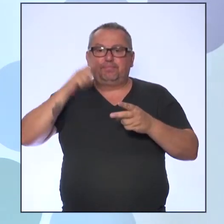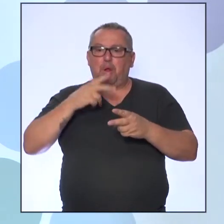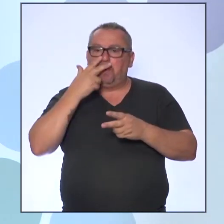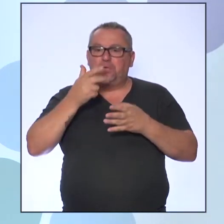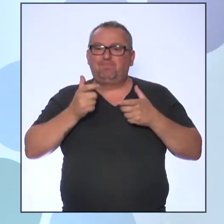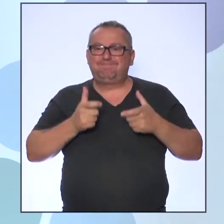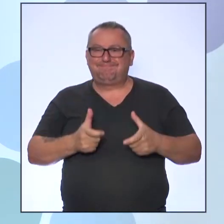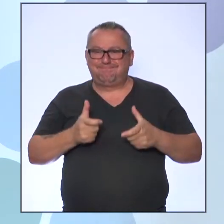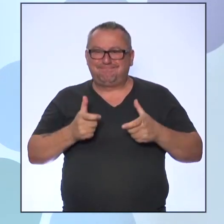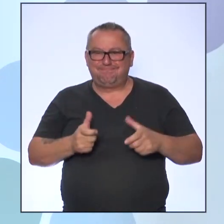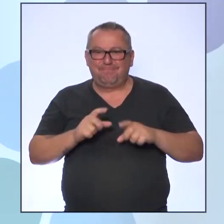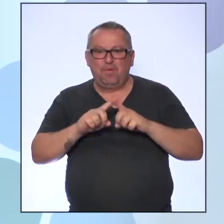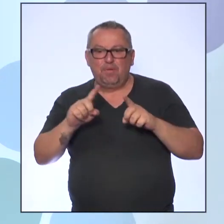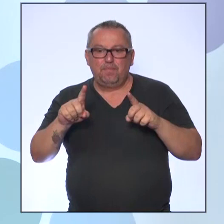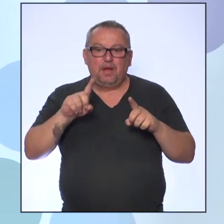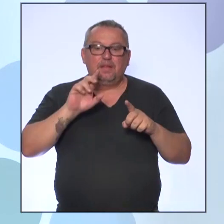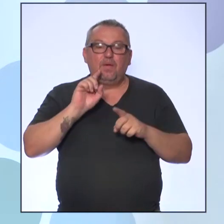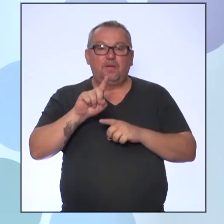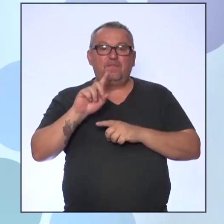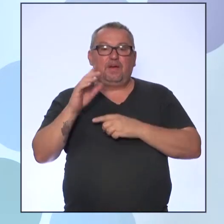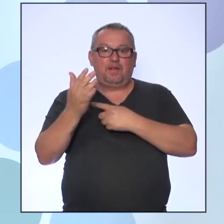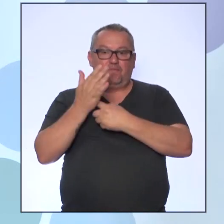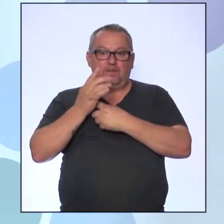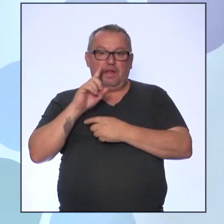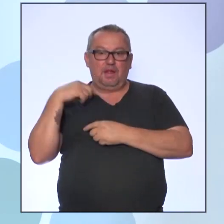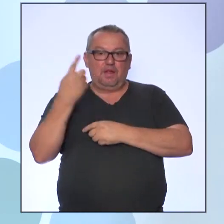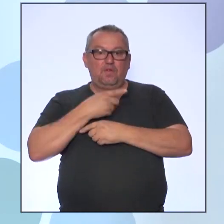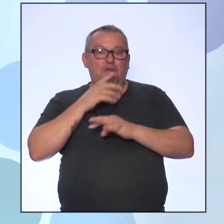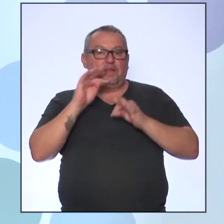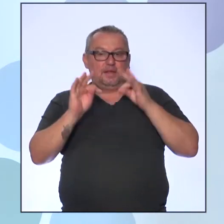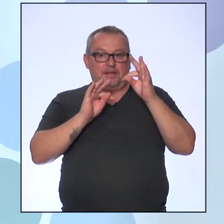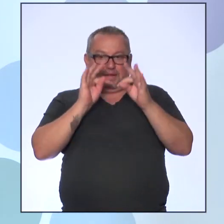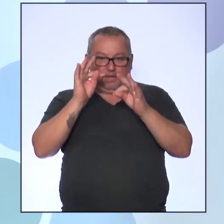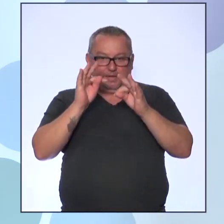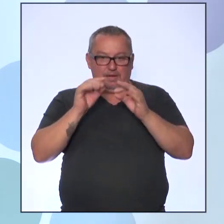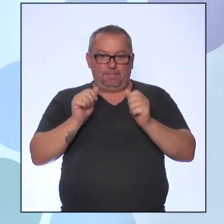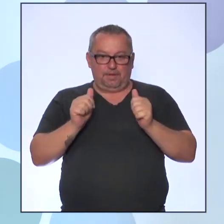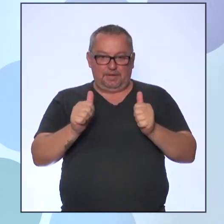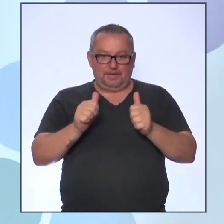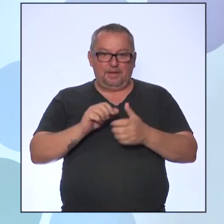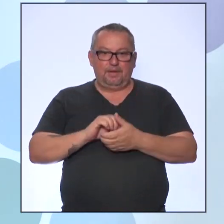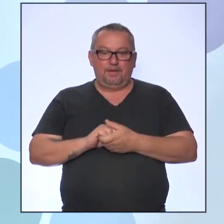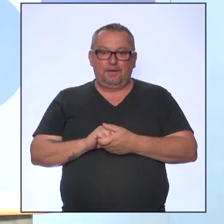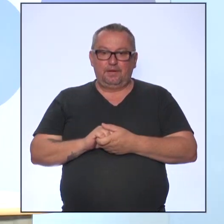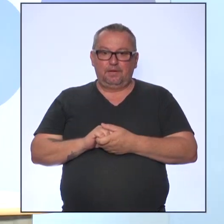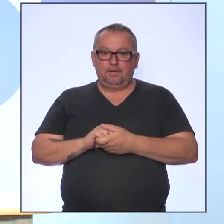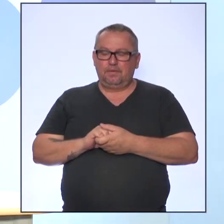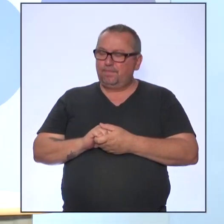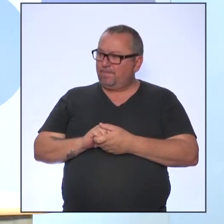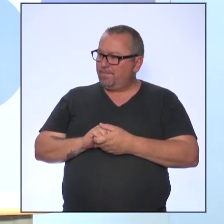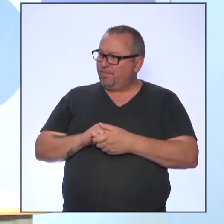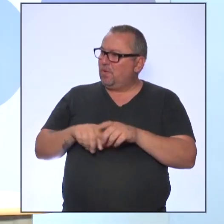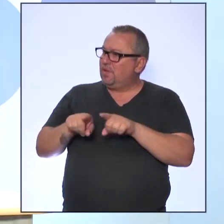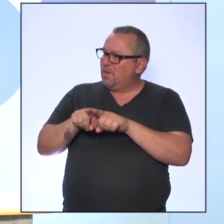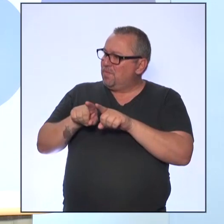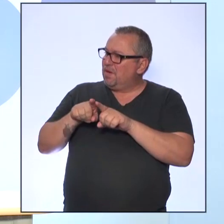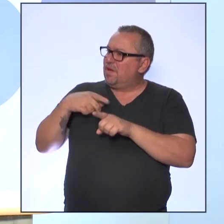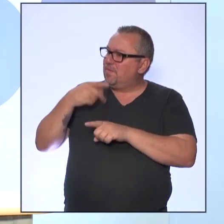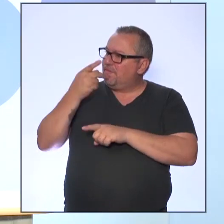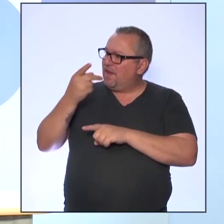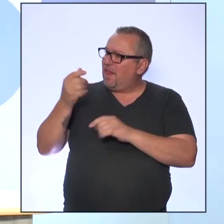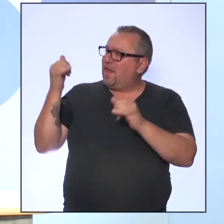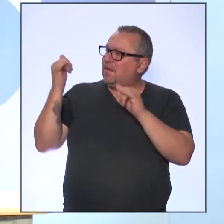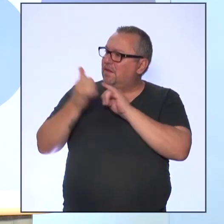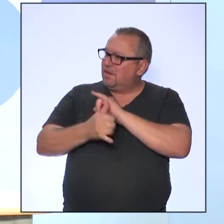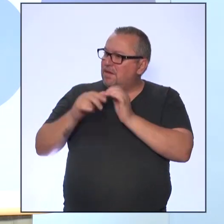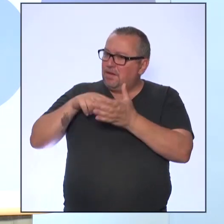cansativo, mas é isso que vai ajudar o que a gente melhorar a nossa técnica, tá? Ô Sam, e por falar no atletismo